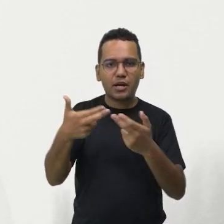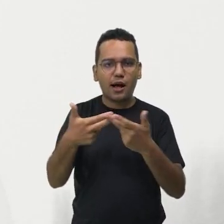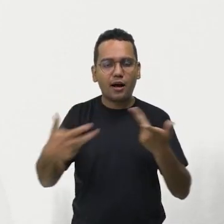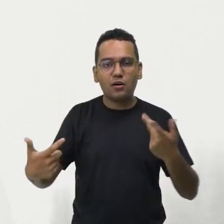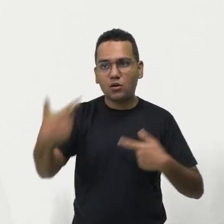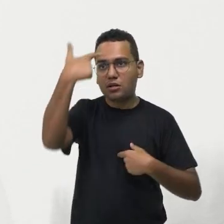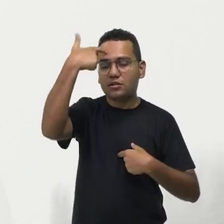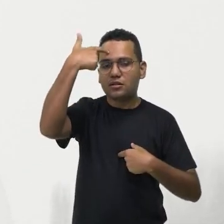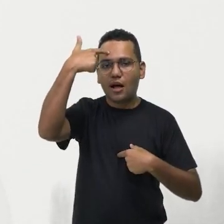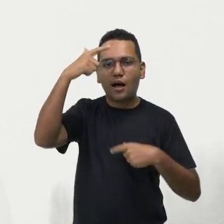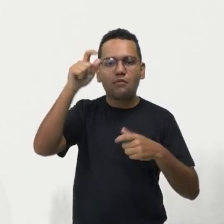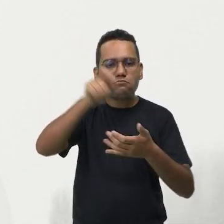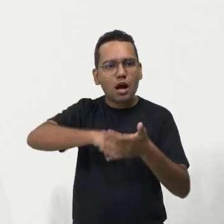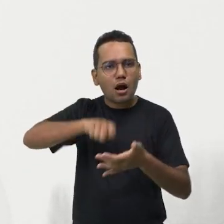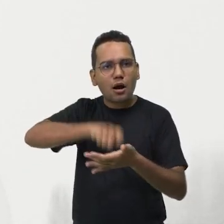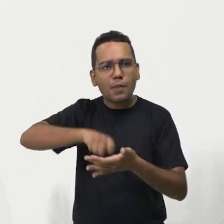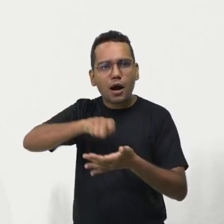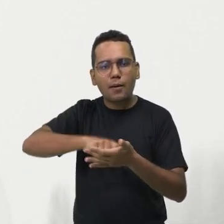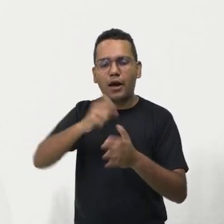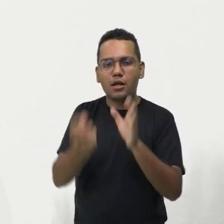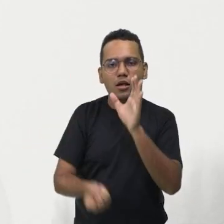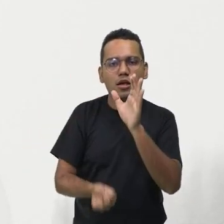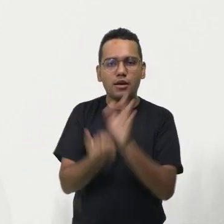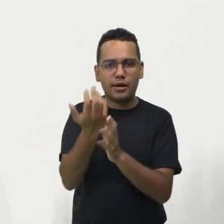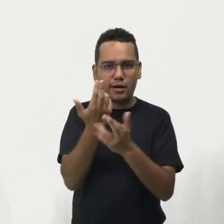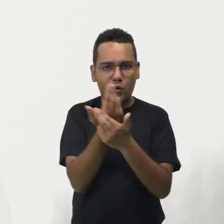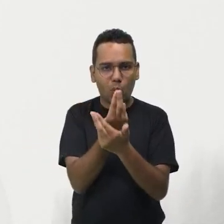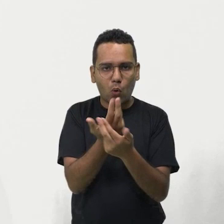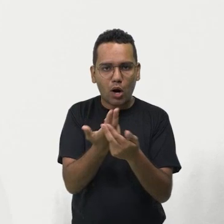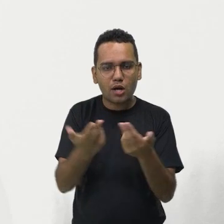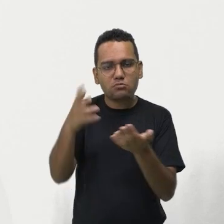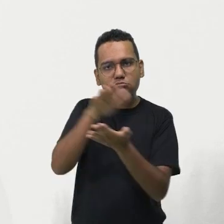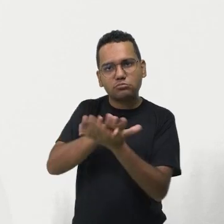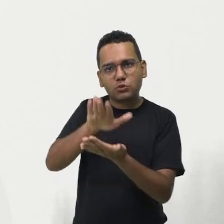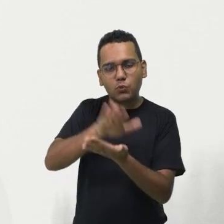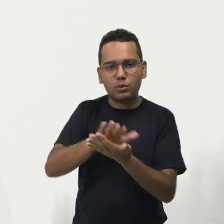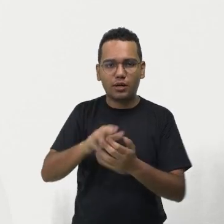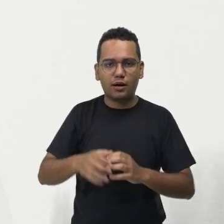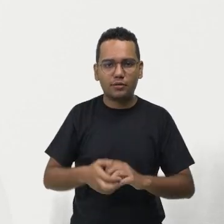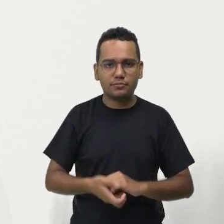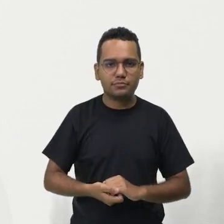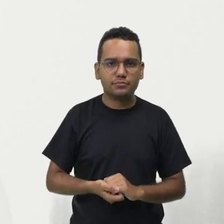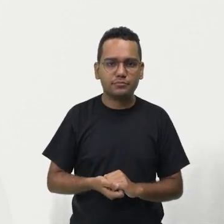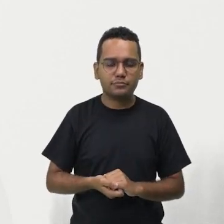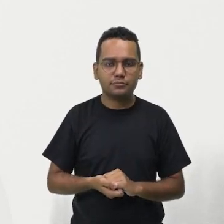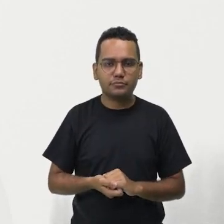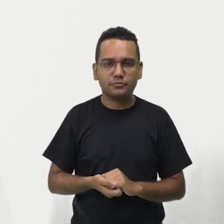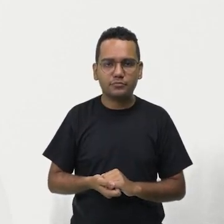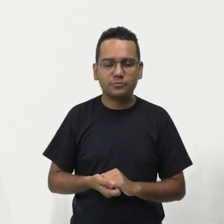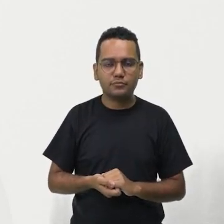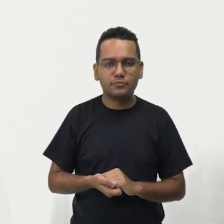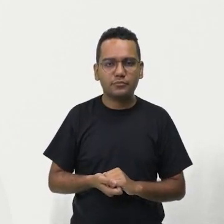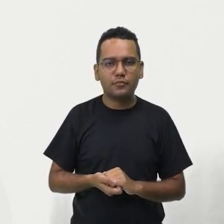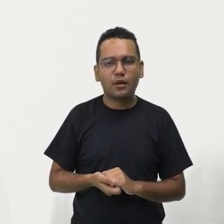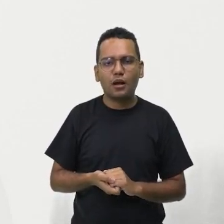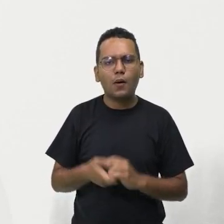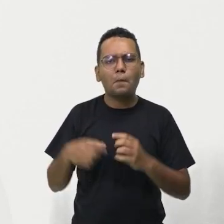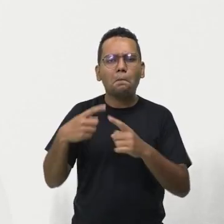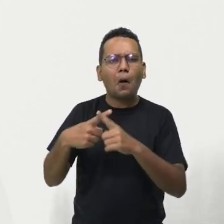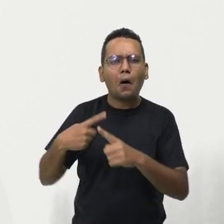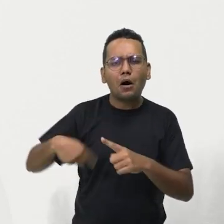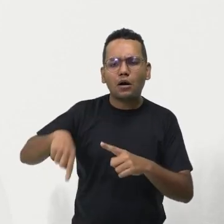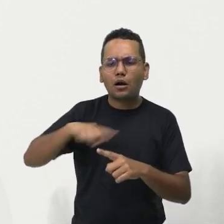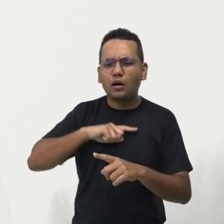referência às ideias do autor que escreveu o texto original que está sendo resumido. Por que temos